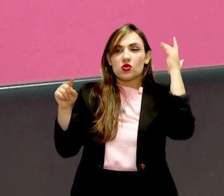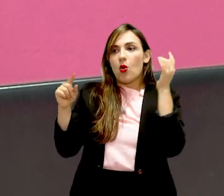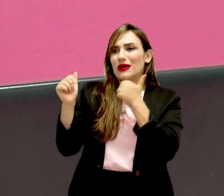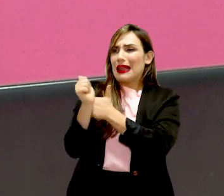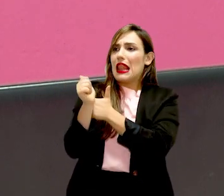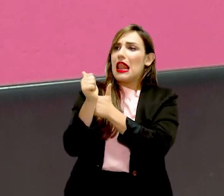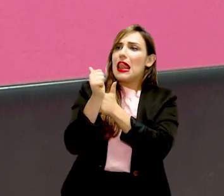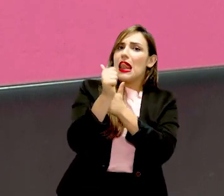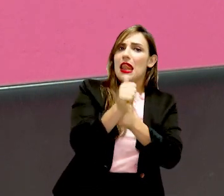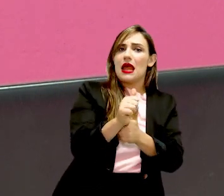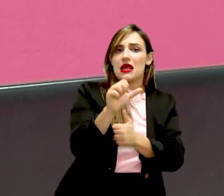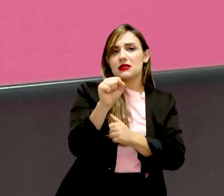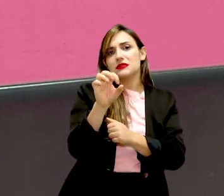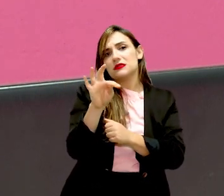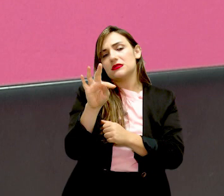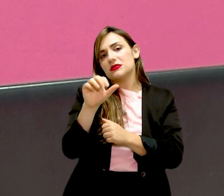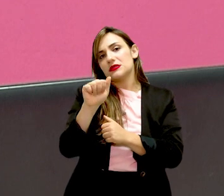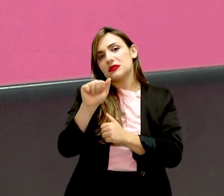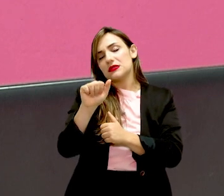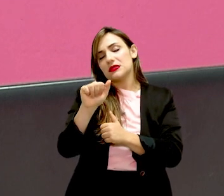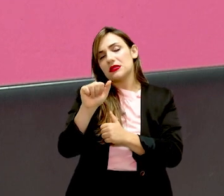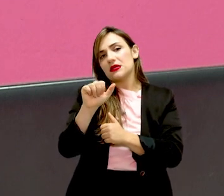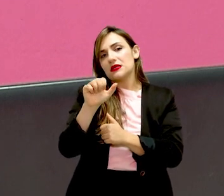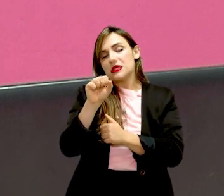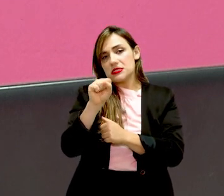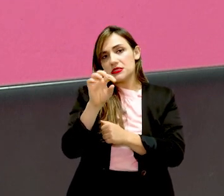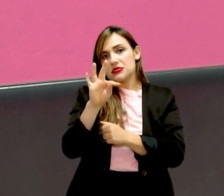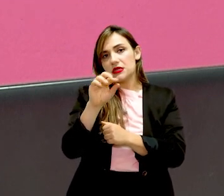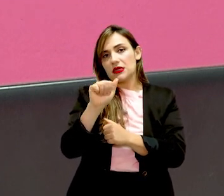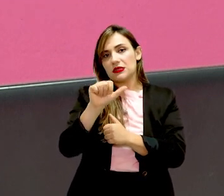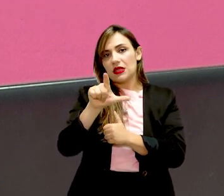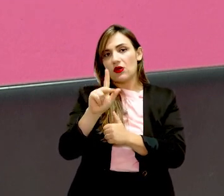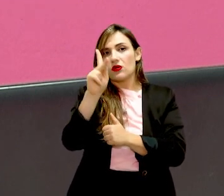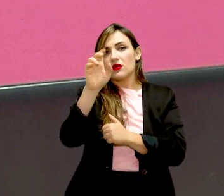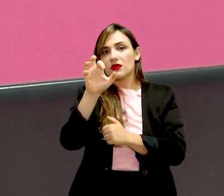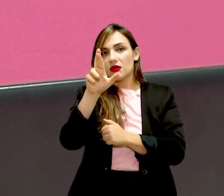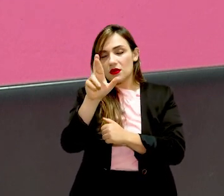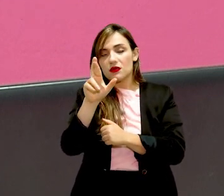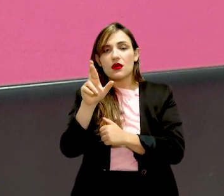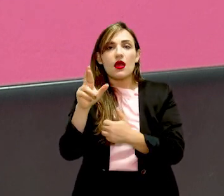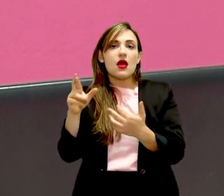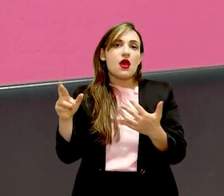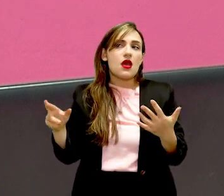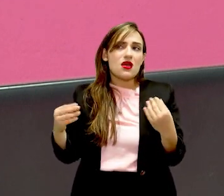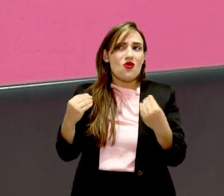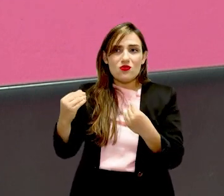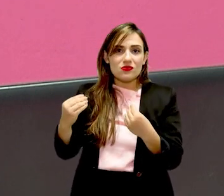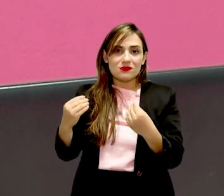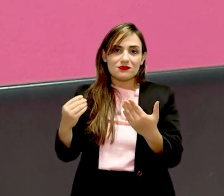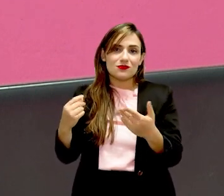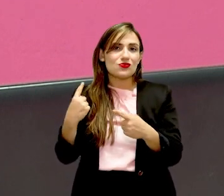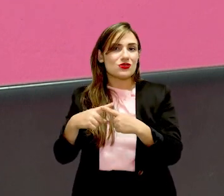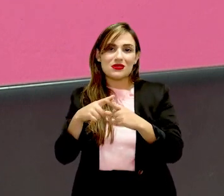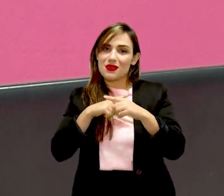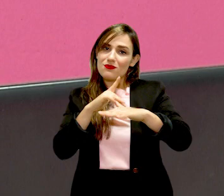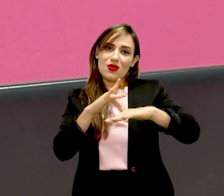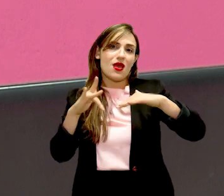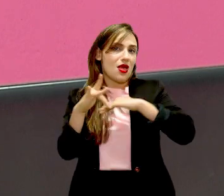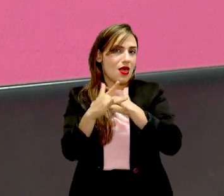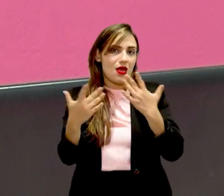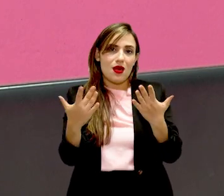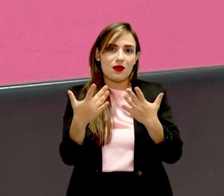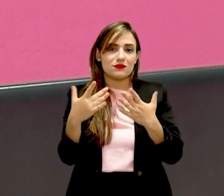redes sociais, o WhatsApp, o Instagram, o Facebook, e essa comunicação, esse cyberstalking